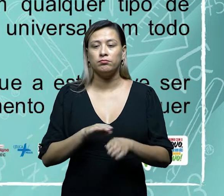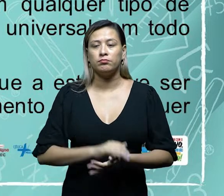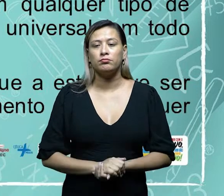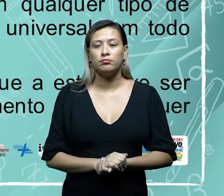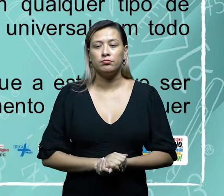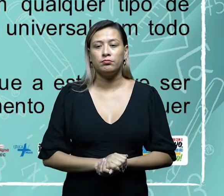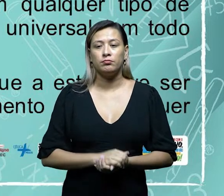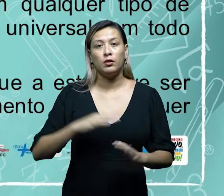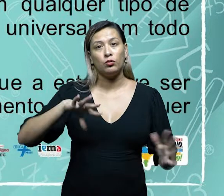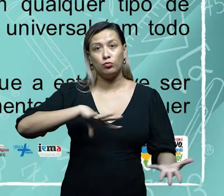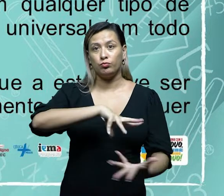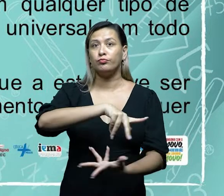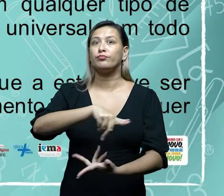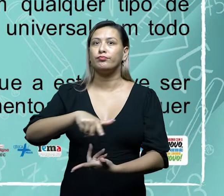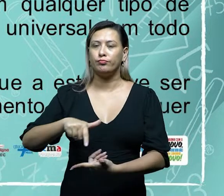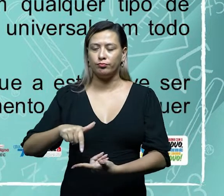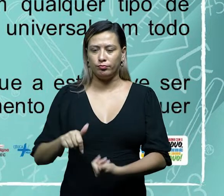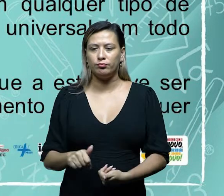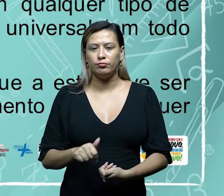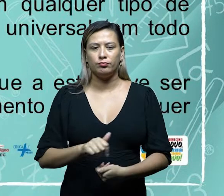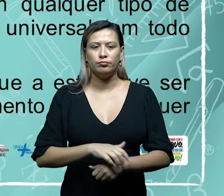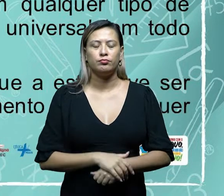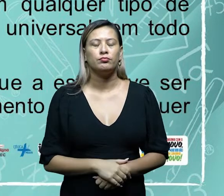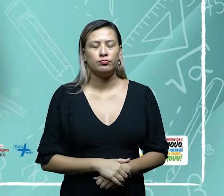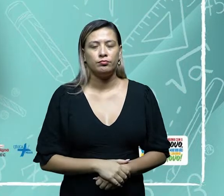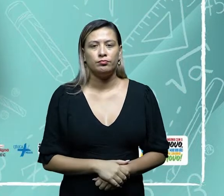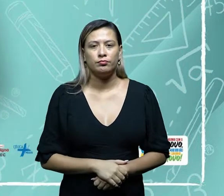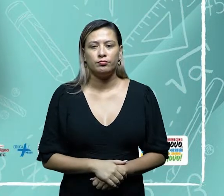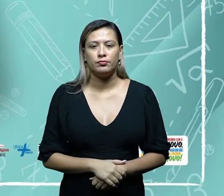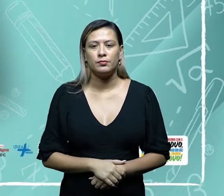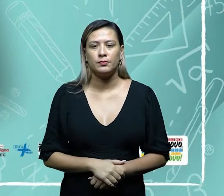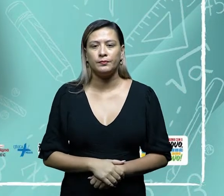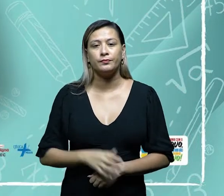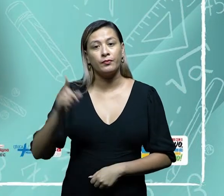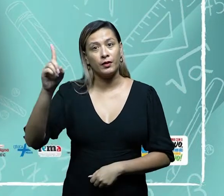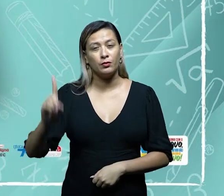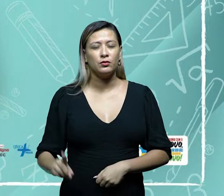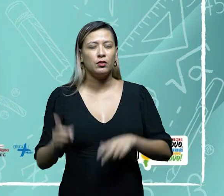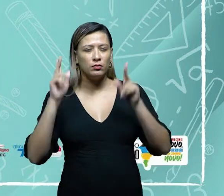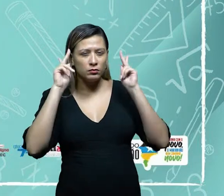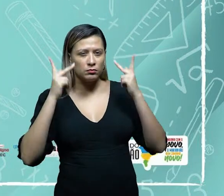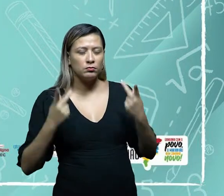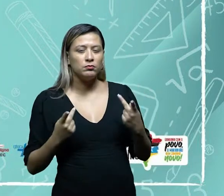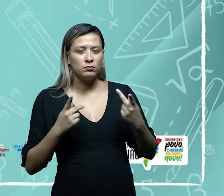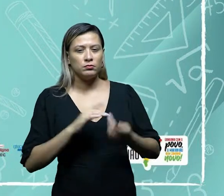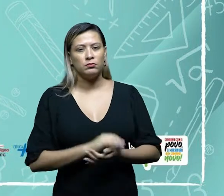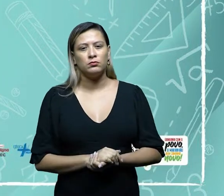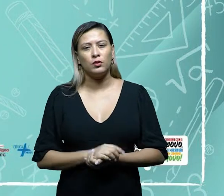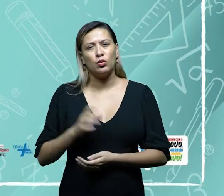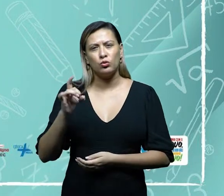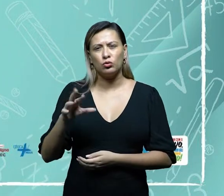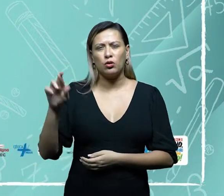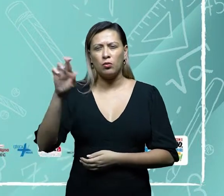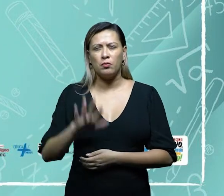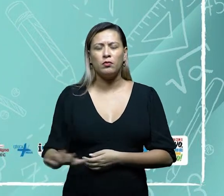territorial universal em todo o mundo. Os direitos humanos, eles não ficam restritos a determinadas